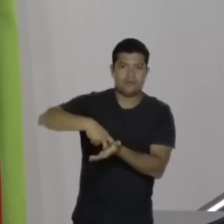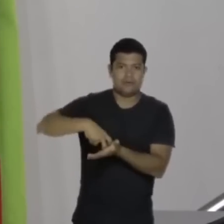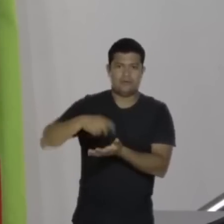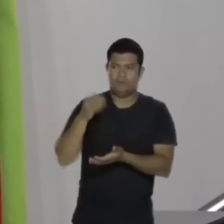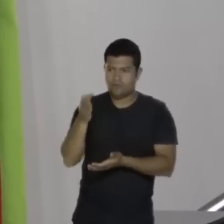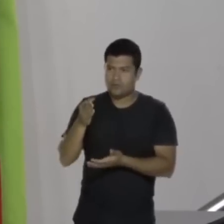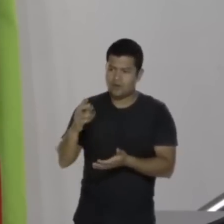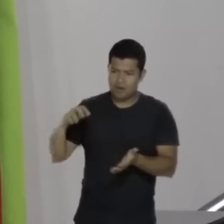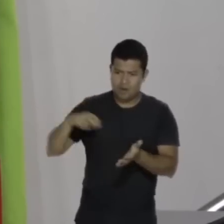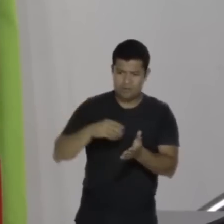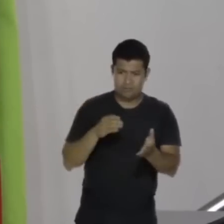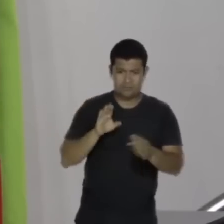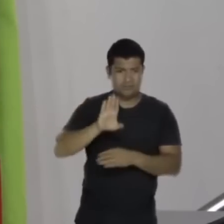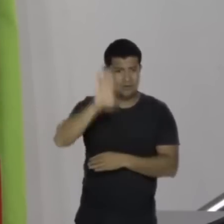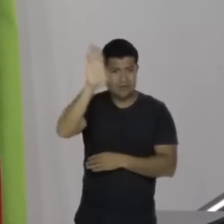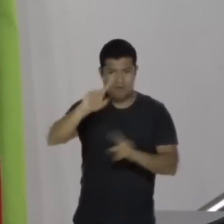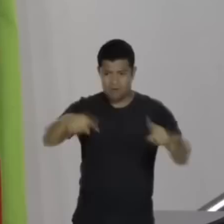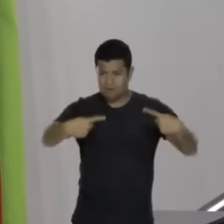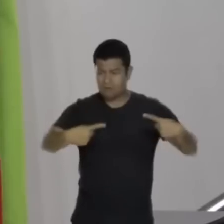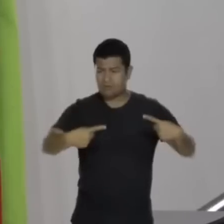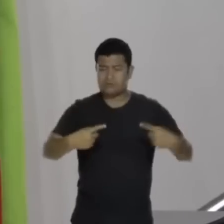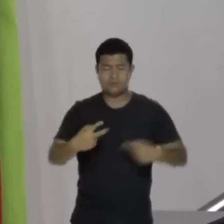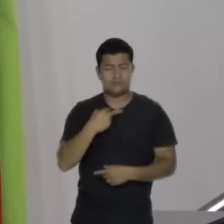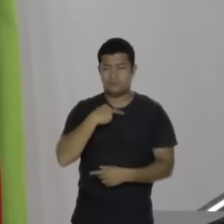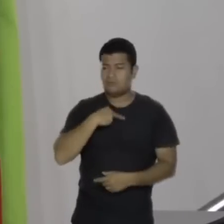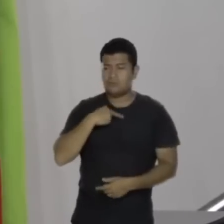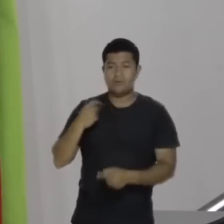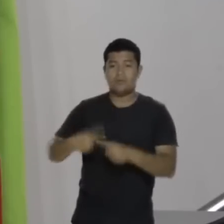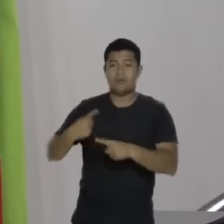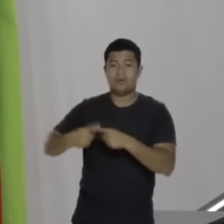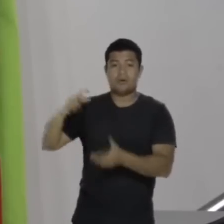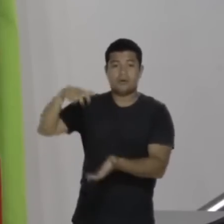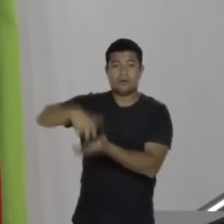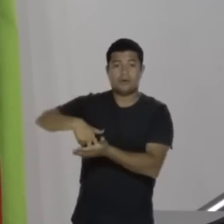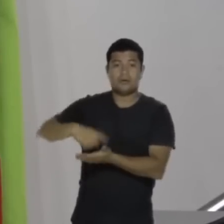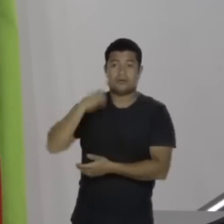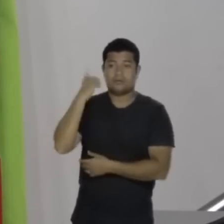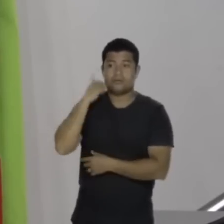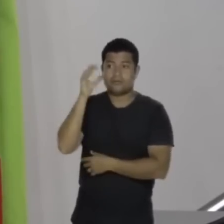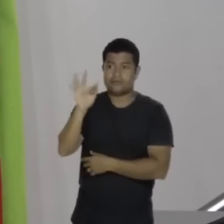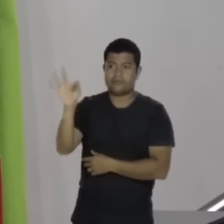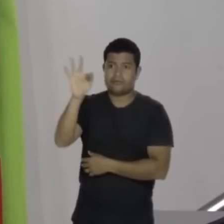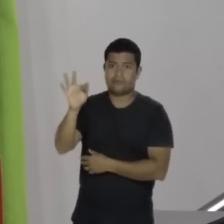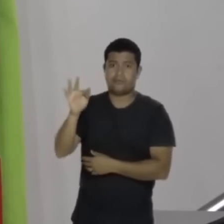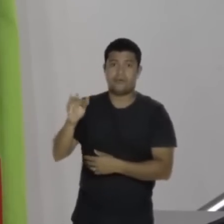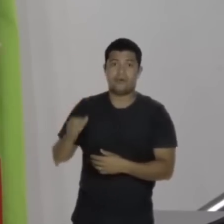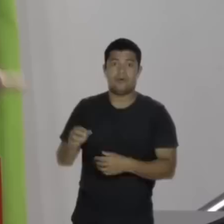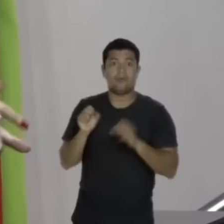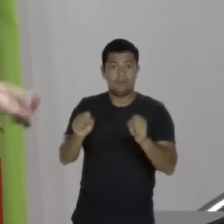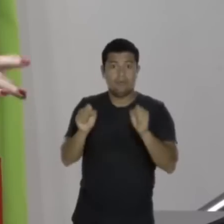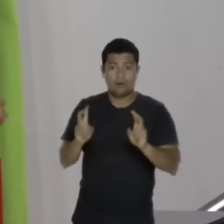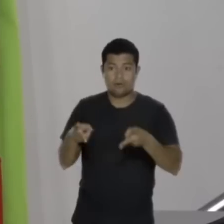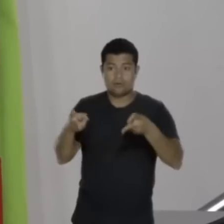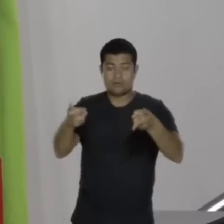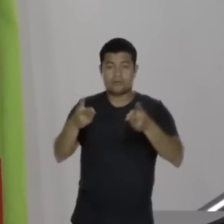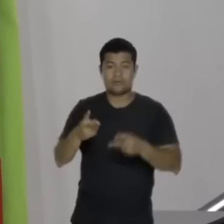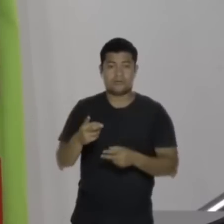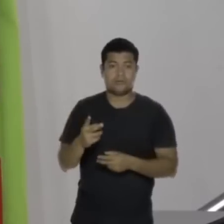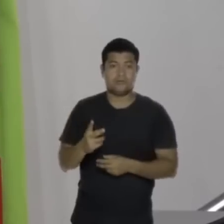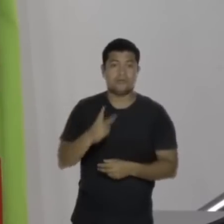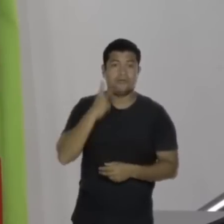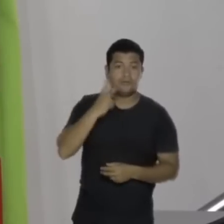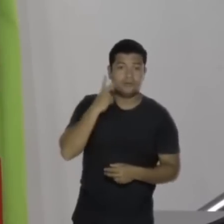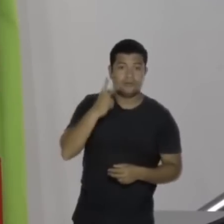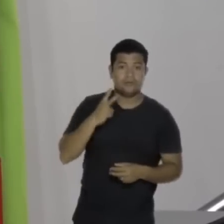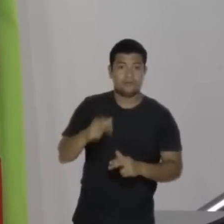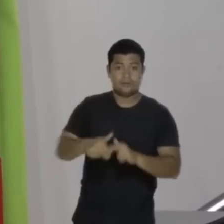concorrer. Bom, se ela não pode concorrer ao cargo de deputada federal, será que ela pode continuar no cargo de vereadora? Por